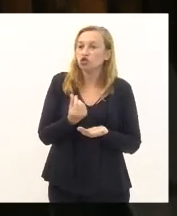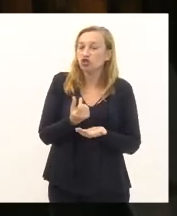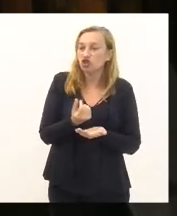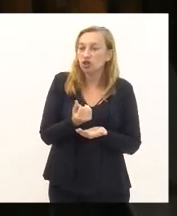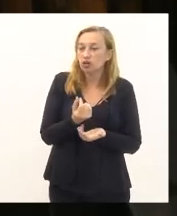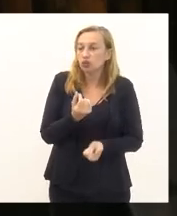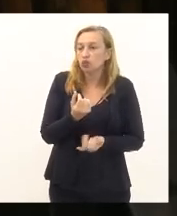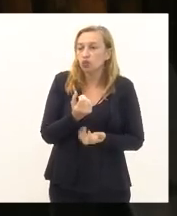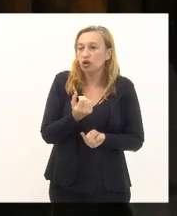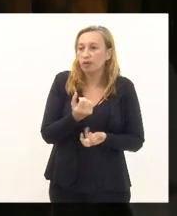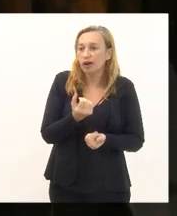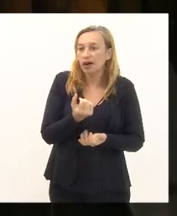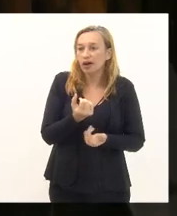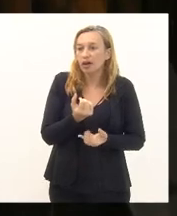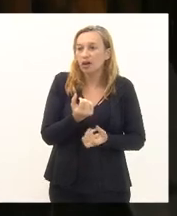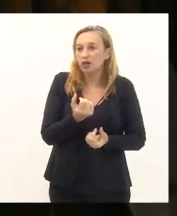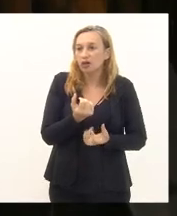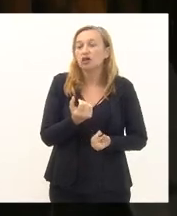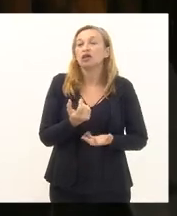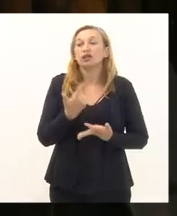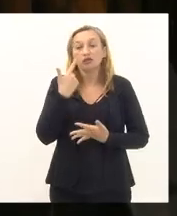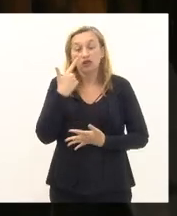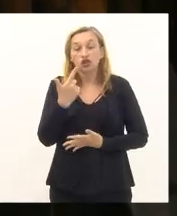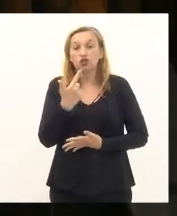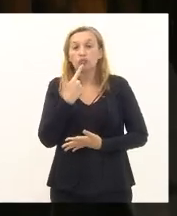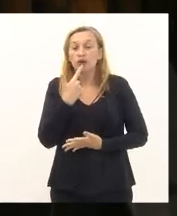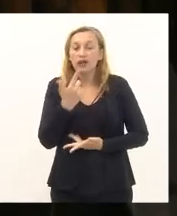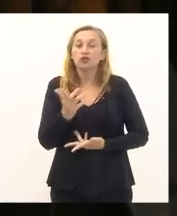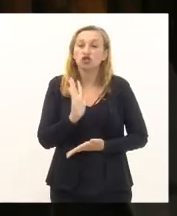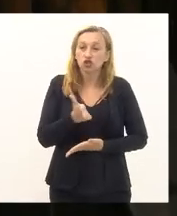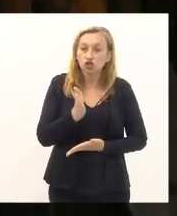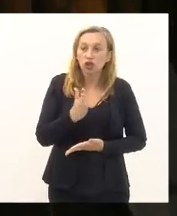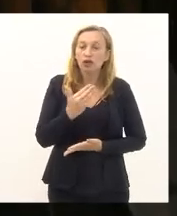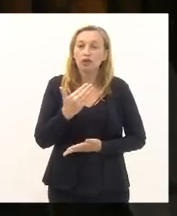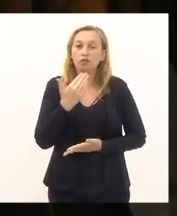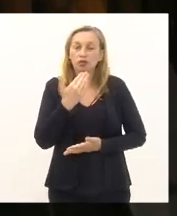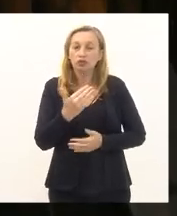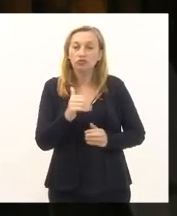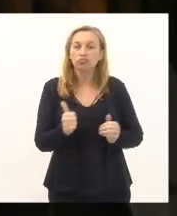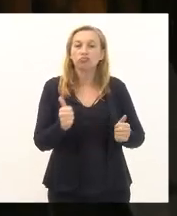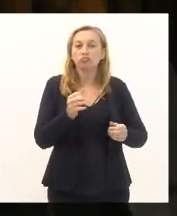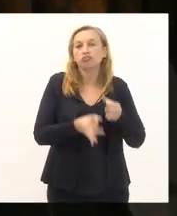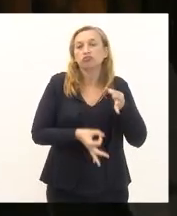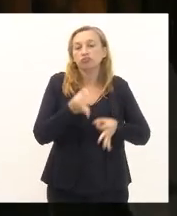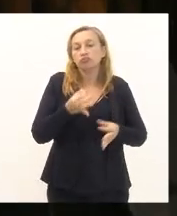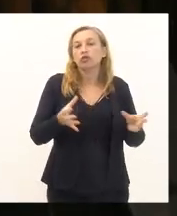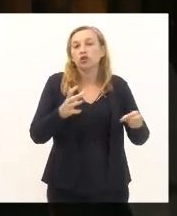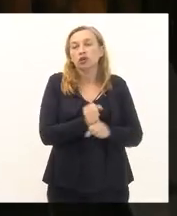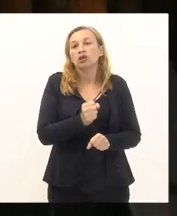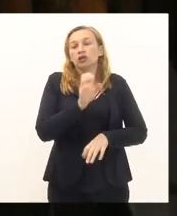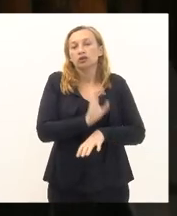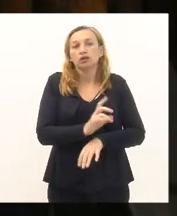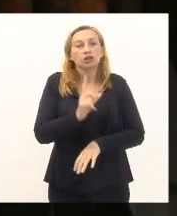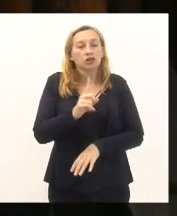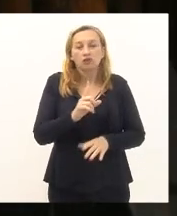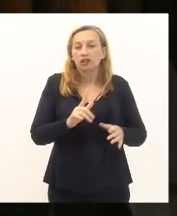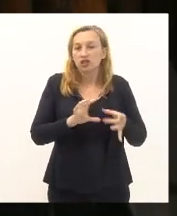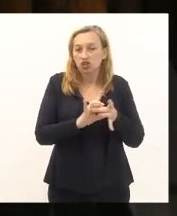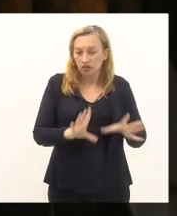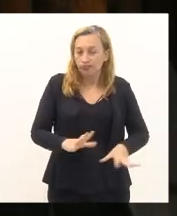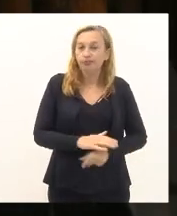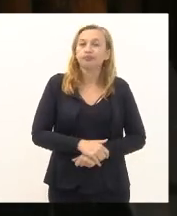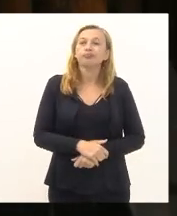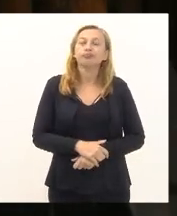público. A gente está acompanhando de perto, a gente já acionou o Tribunal de Contas do Estado e a gente não vai permitir,